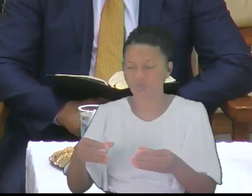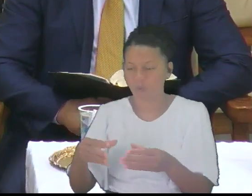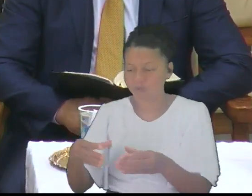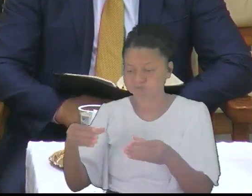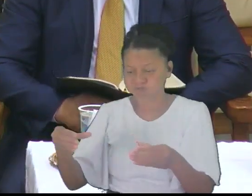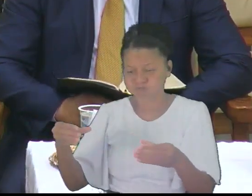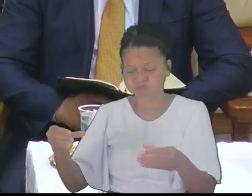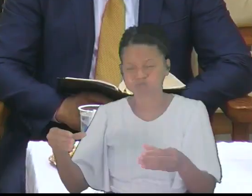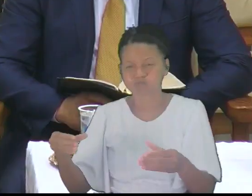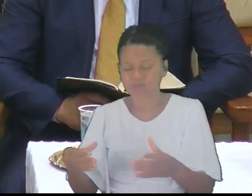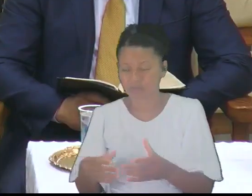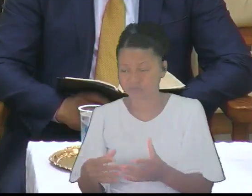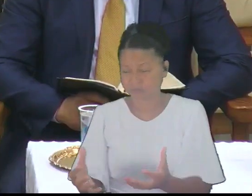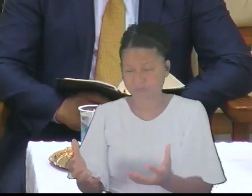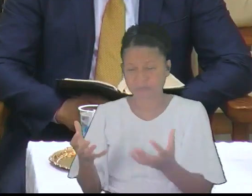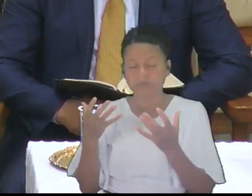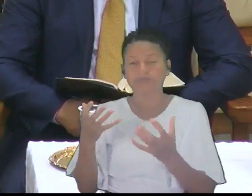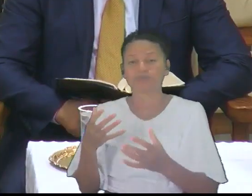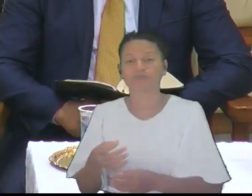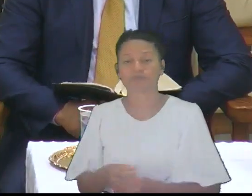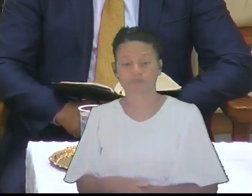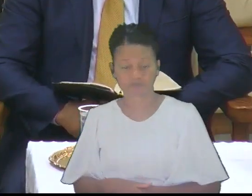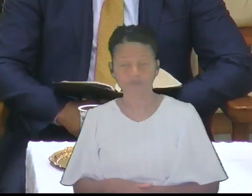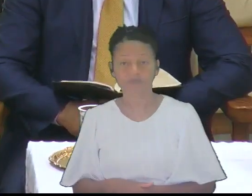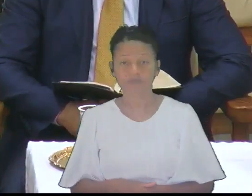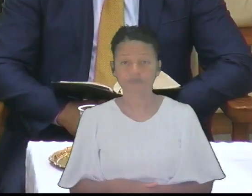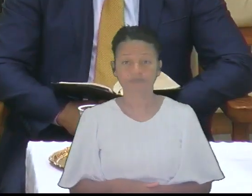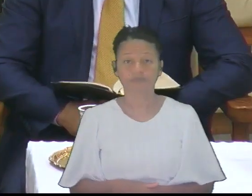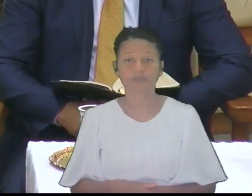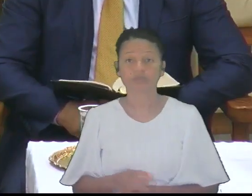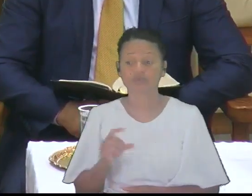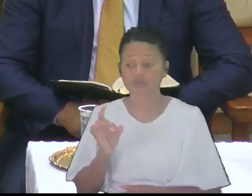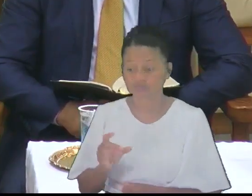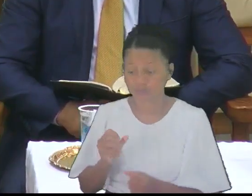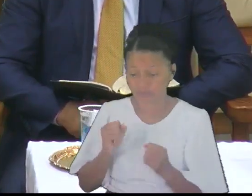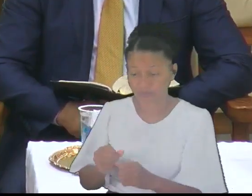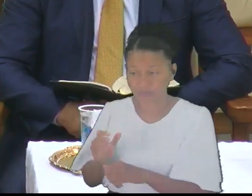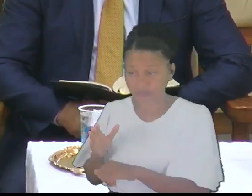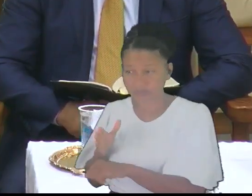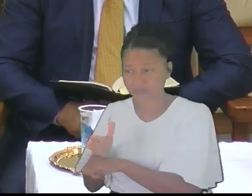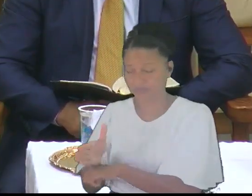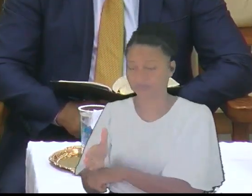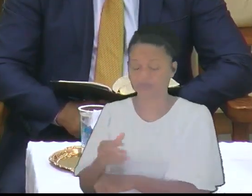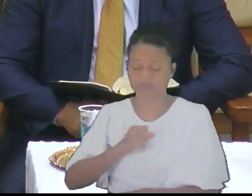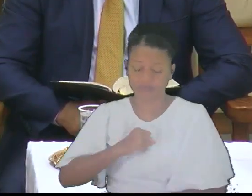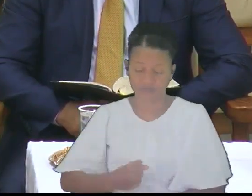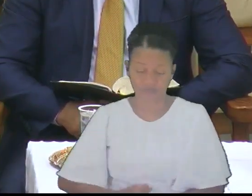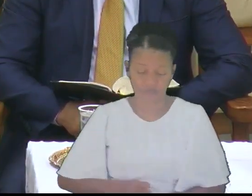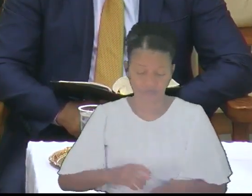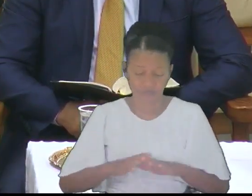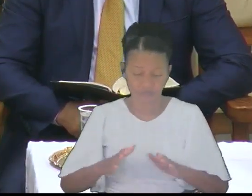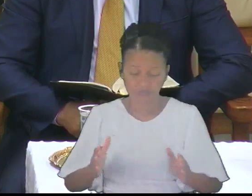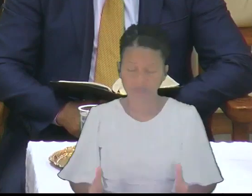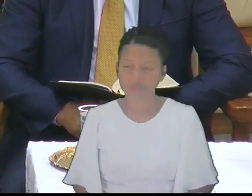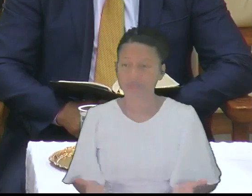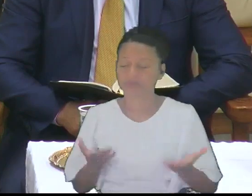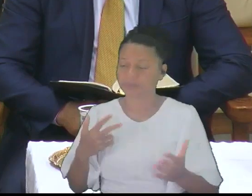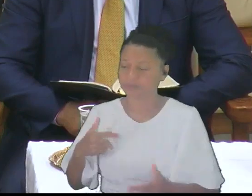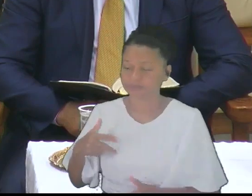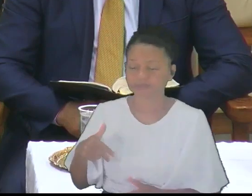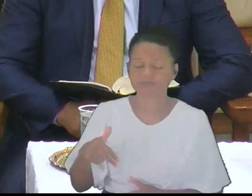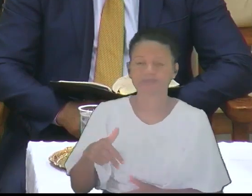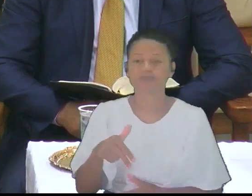grosso, era um tecido espesso. E só quem podia entrar ali era o sumo sacerdote, atravessar aquela